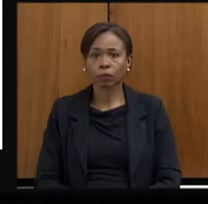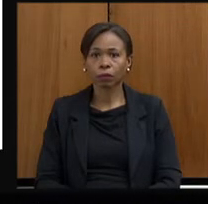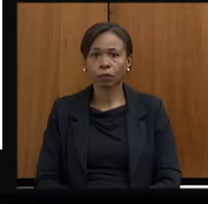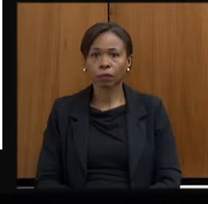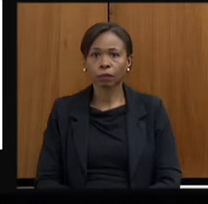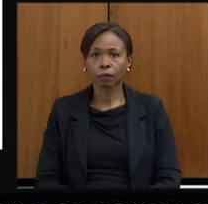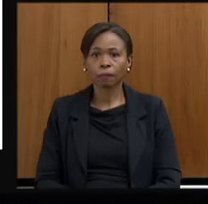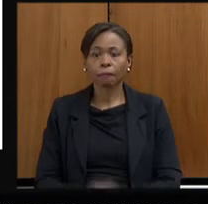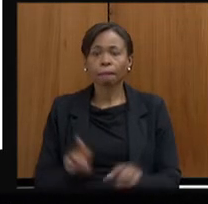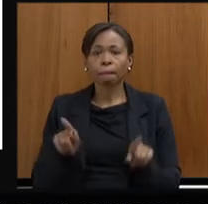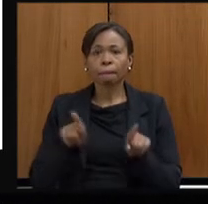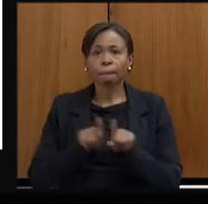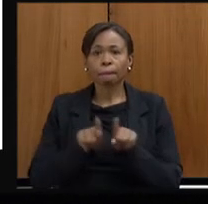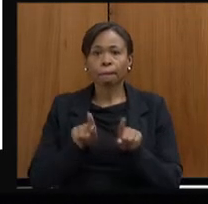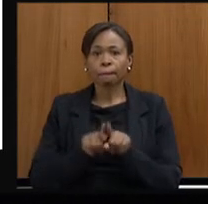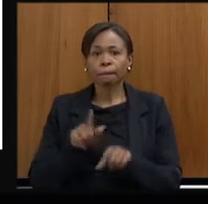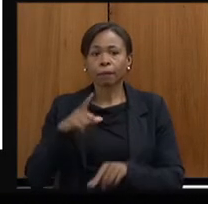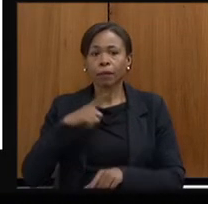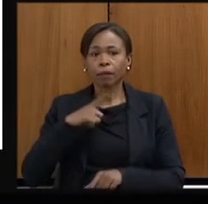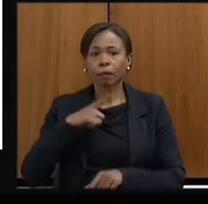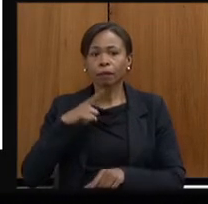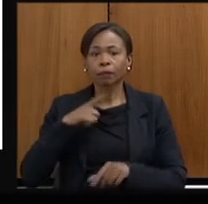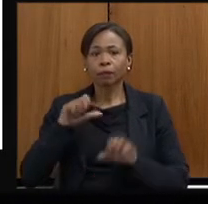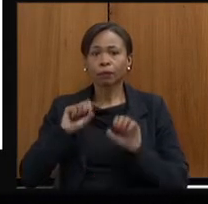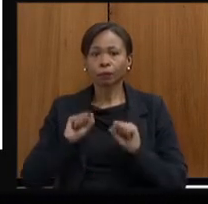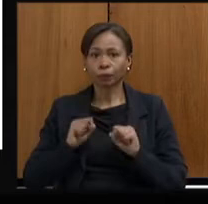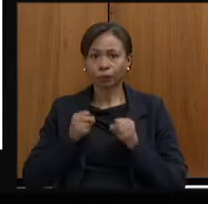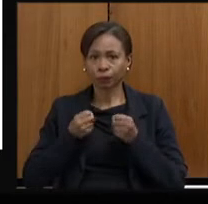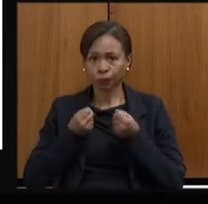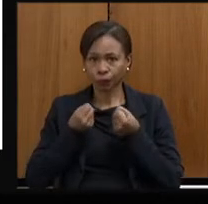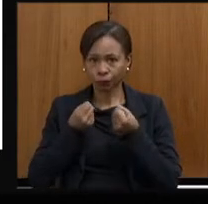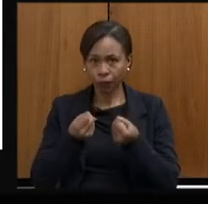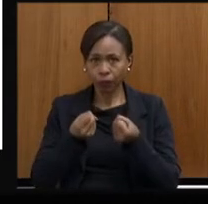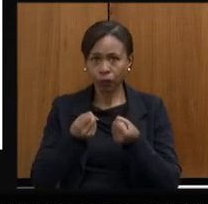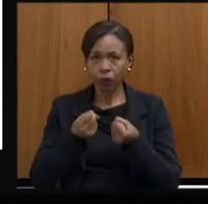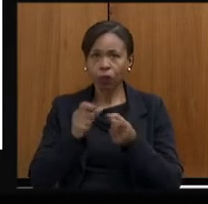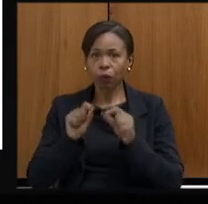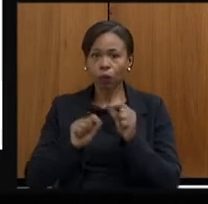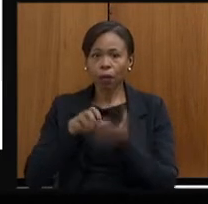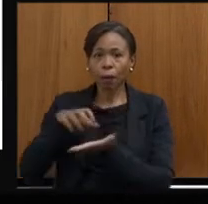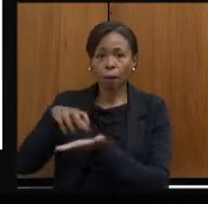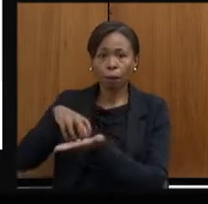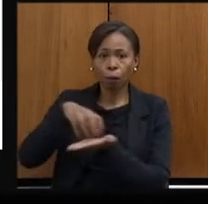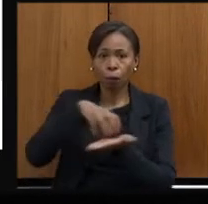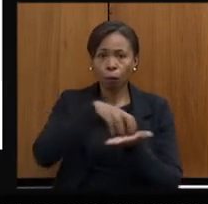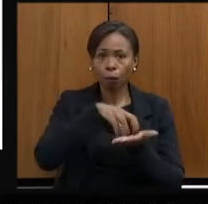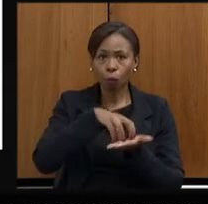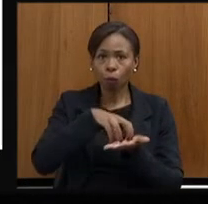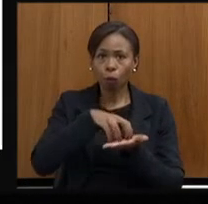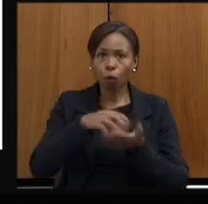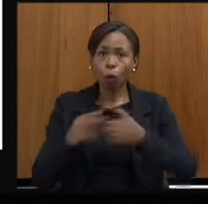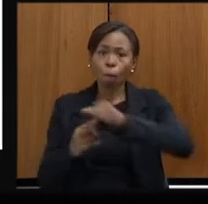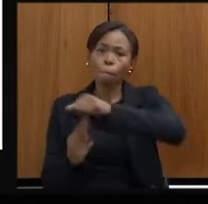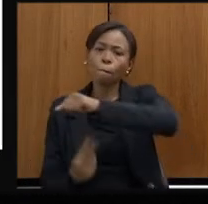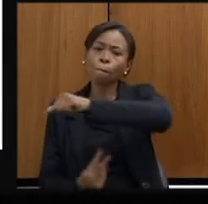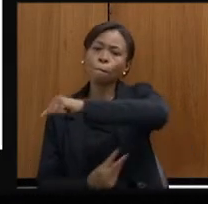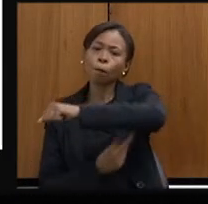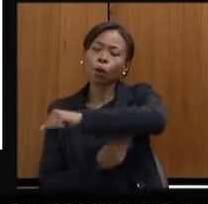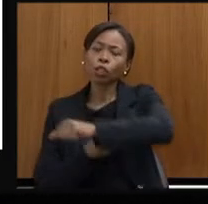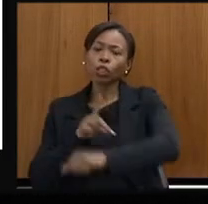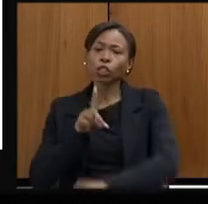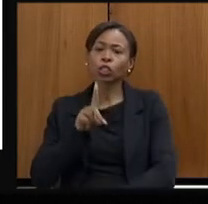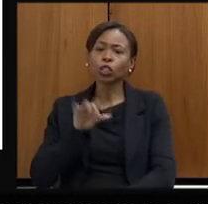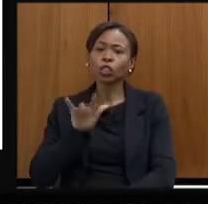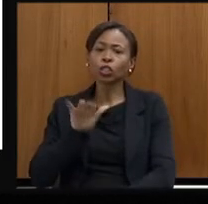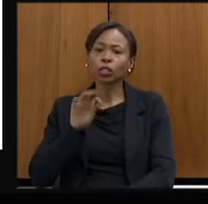R$ 5.608.850.000. Nós também estamos implementando e fortalecendo o que a gente chama de ponto digital. Ponte digital é ponte digital do Cine.